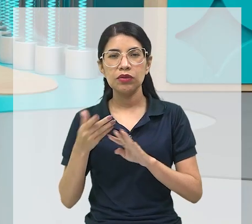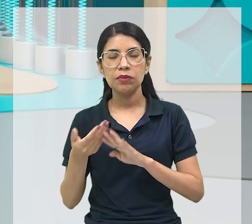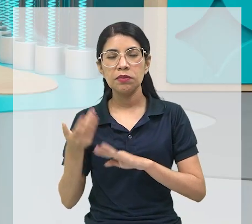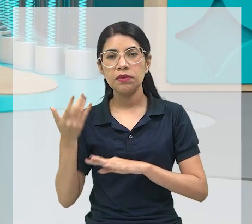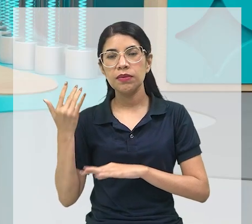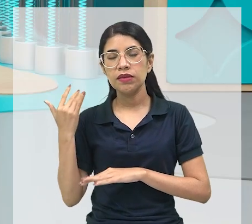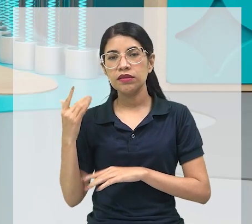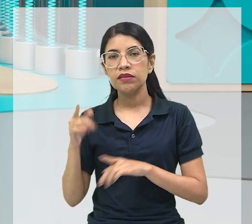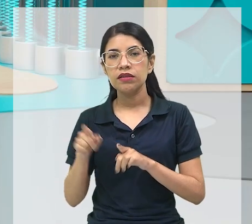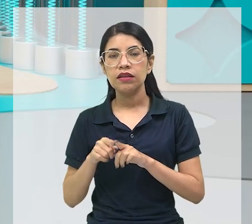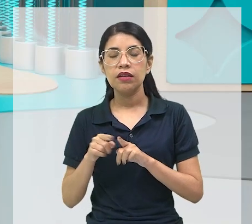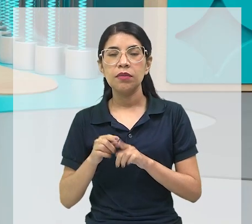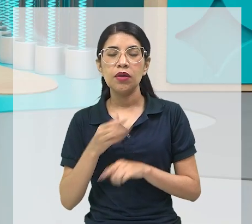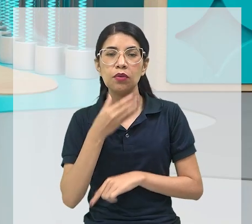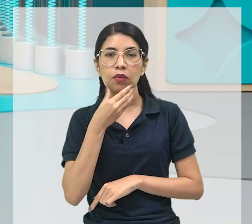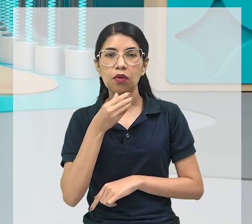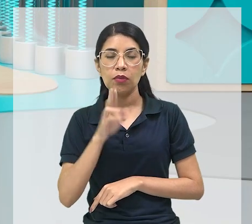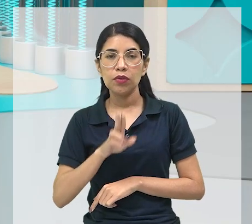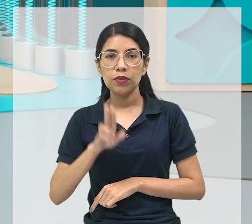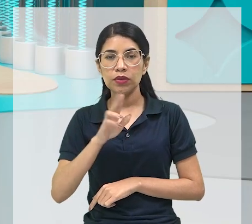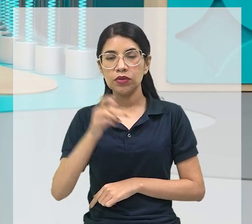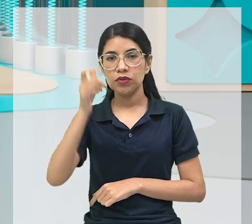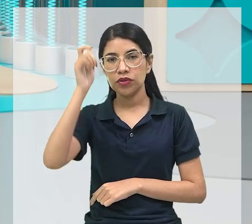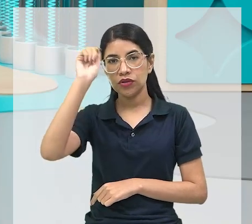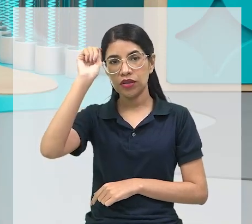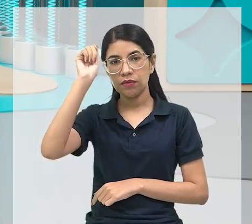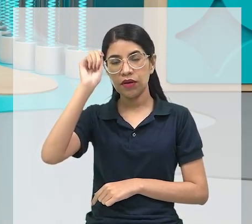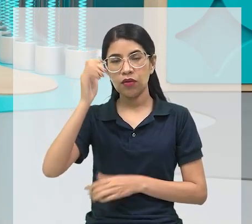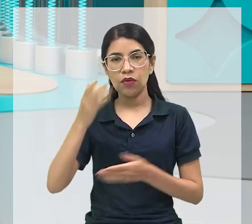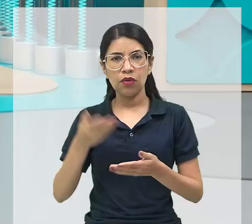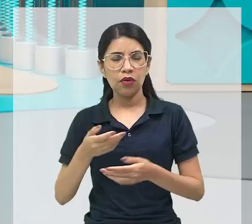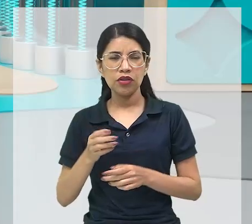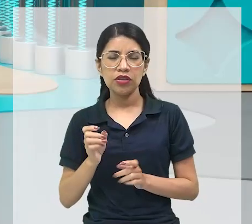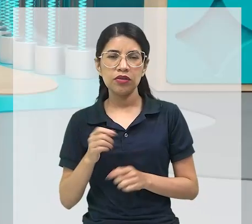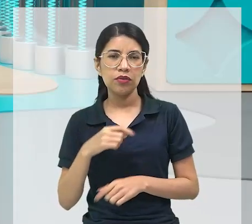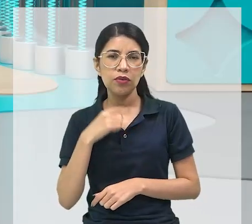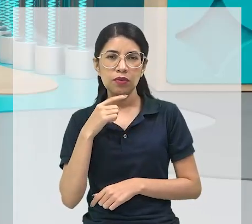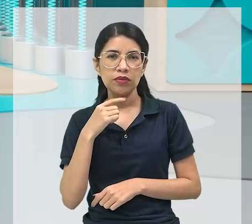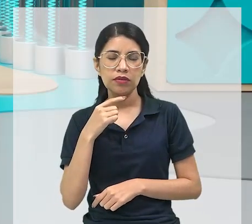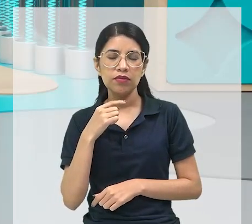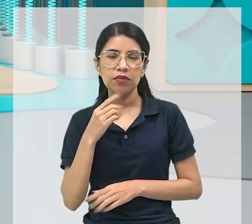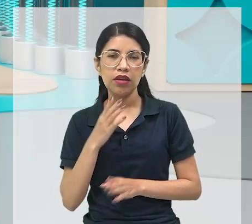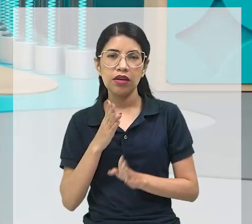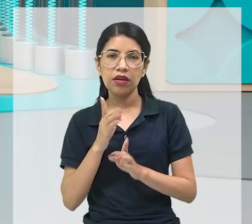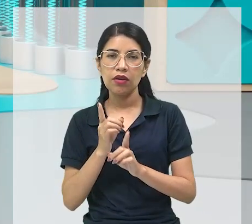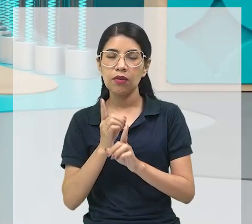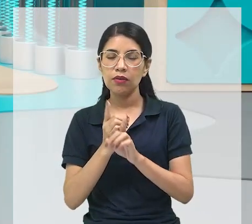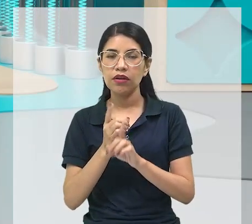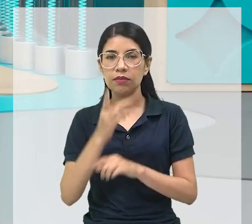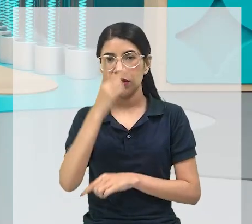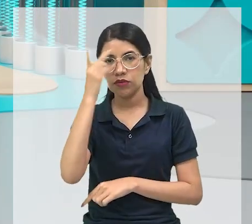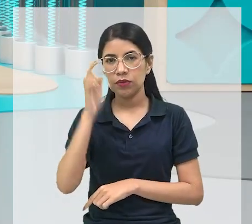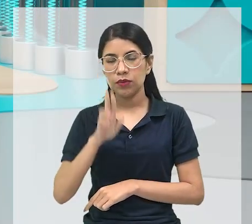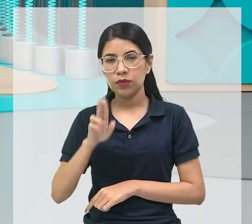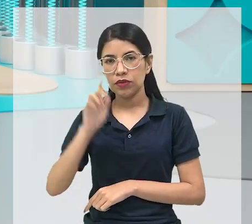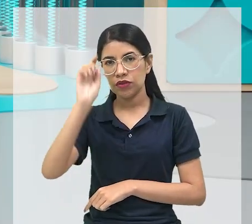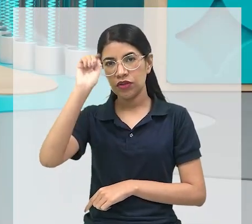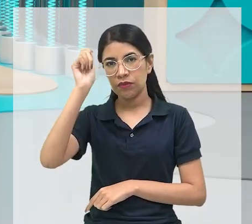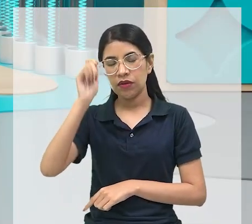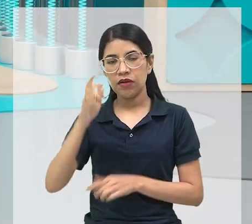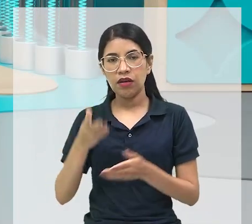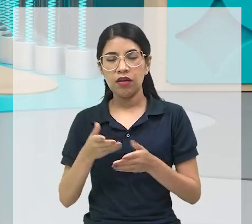antigos, né? O homem com um chapéu. Hoje a gente é difícil ver gente usando chapéu, né? E olha aqui, como se fosse